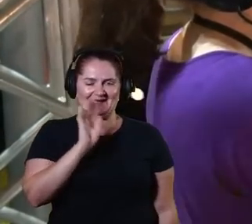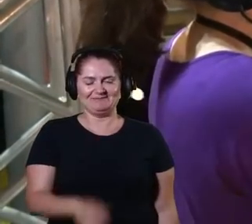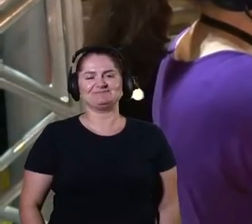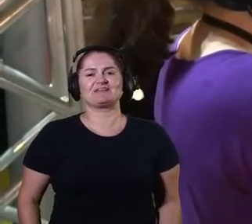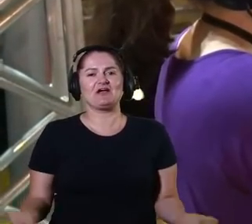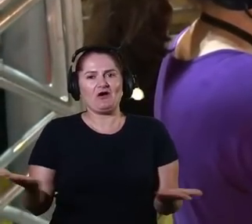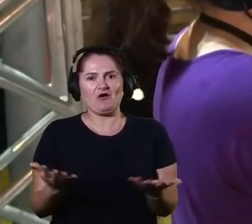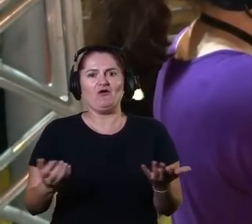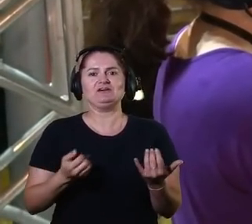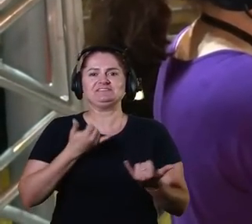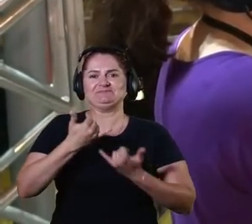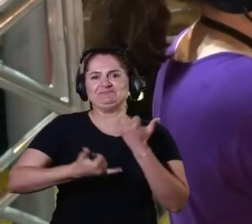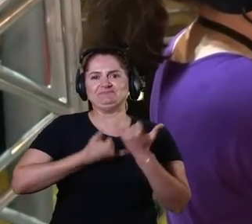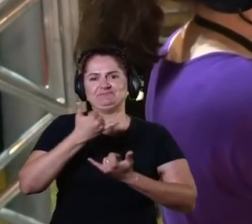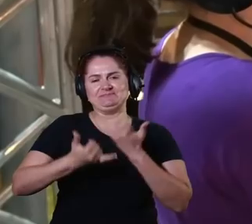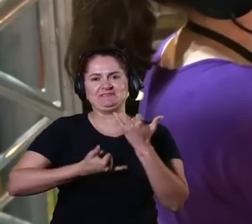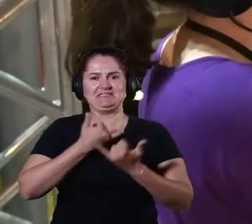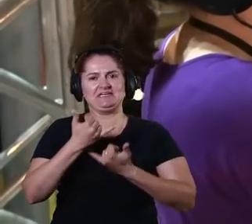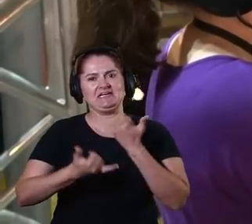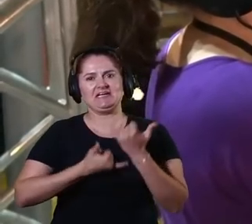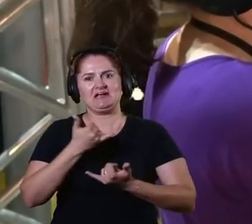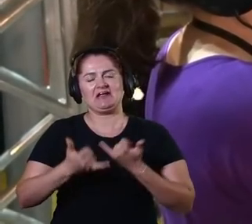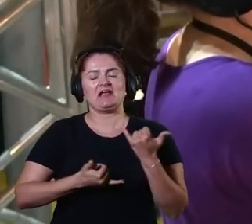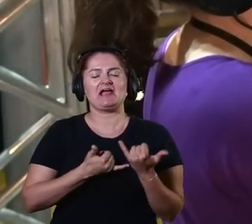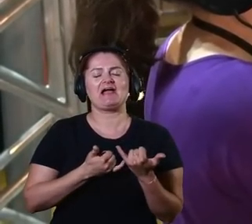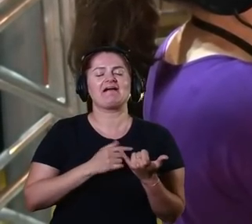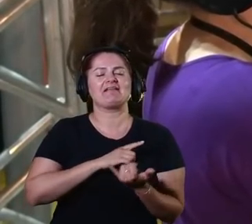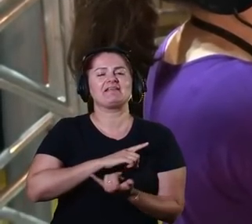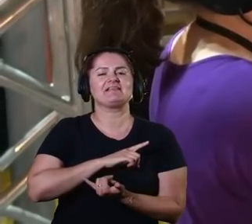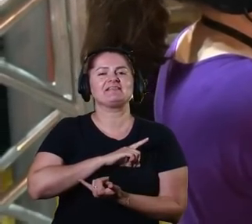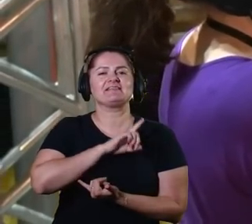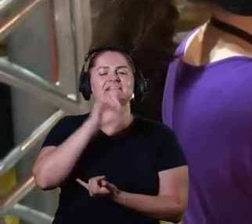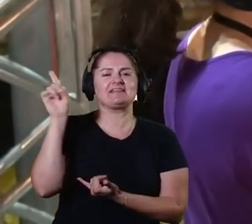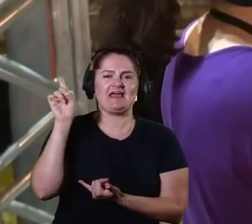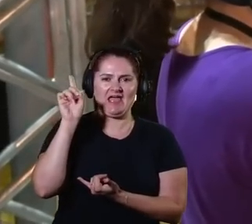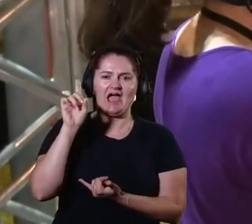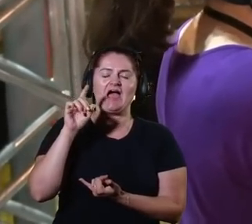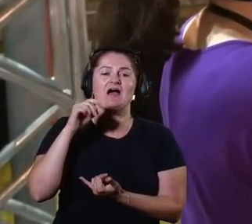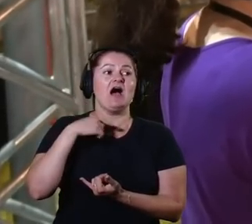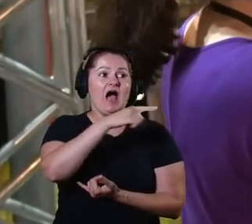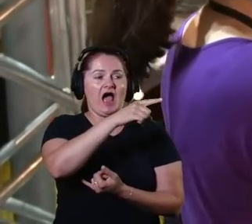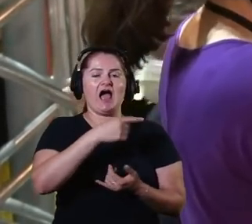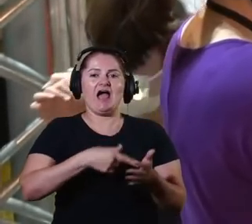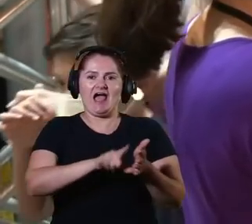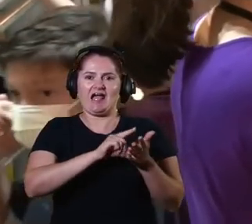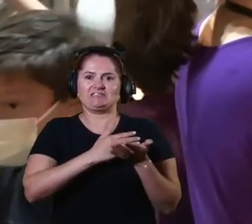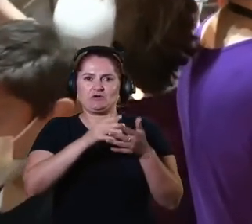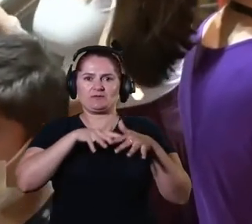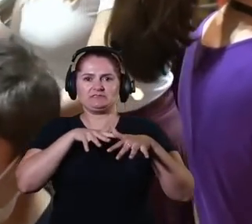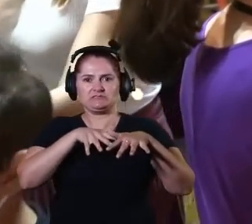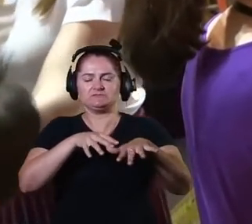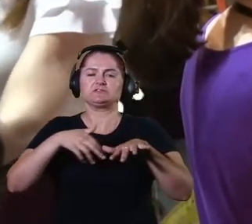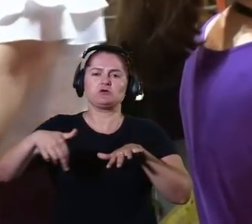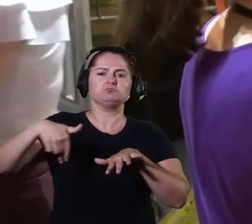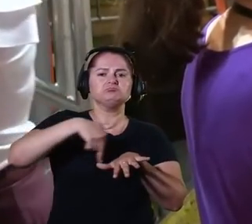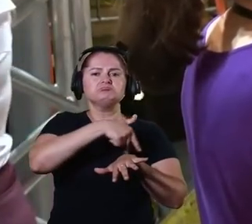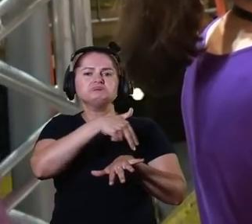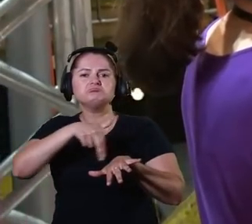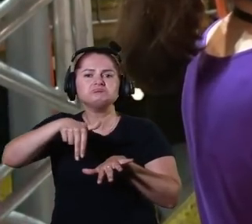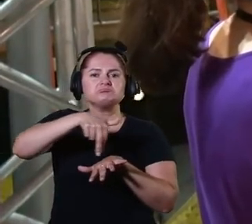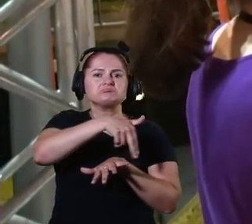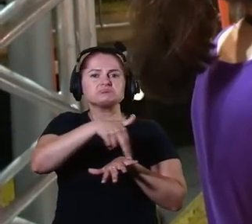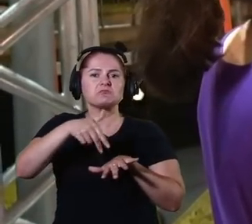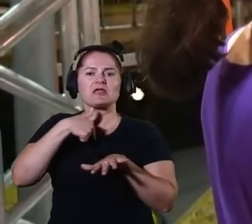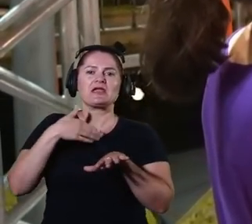que brincar com o pessoal lá na concentração. Fui lá visitar eles, passar por lá. E tive